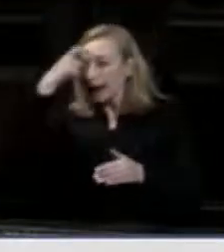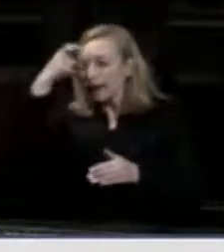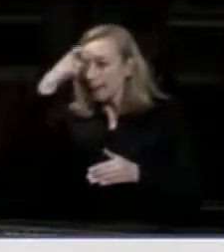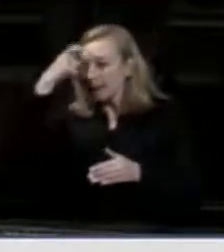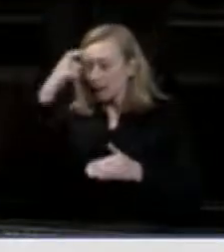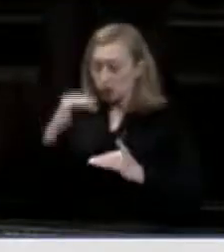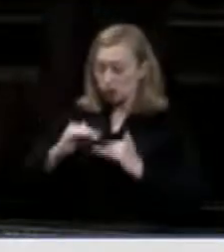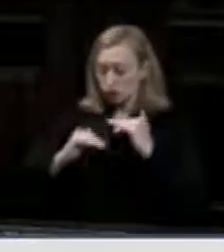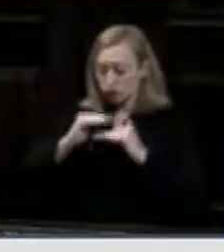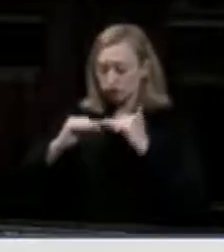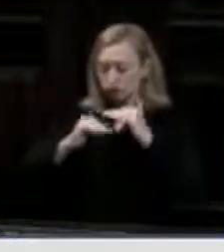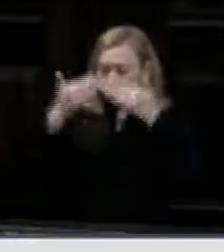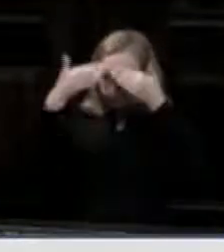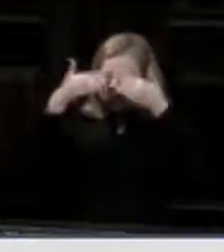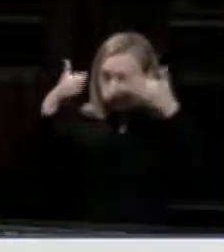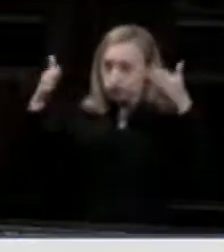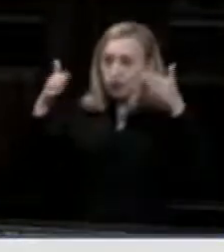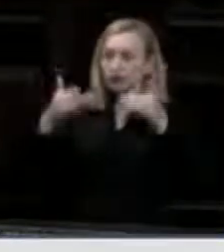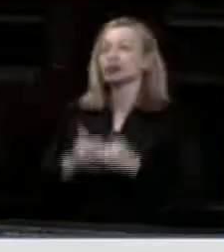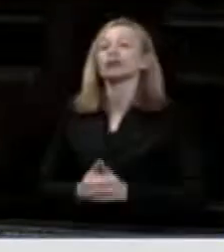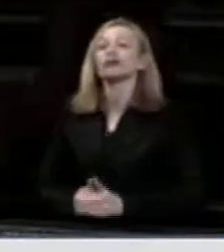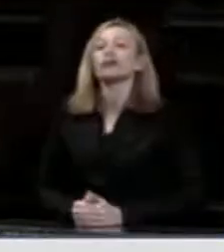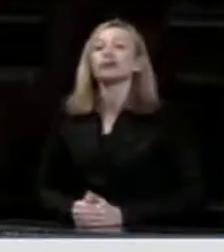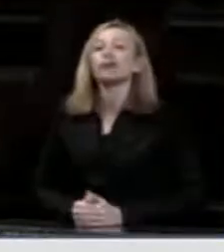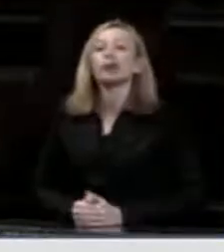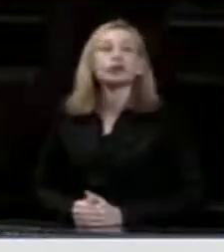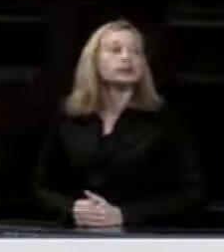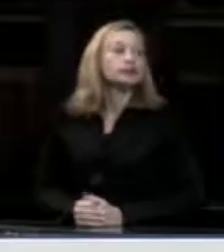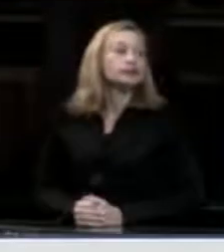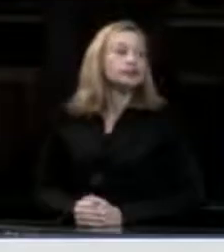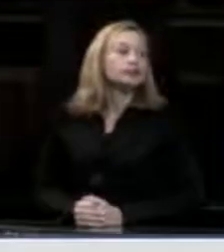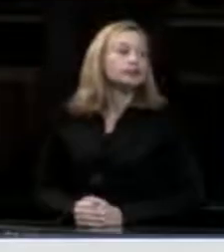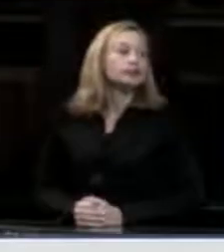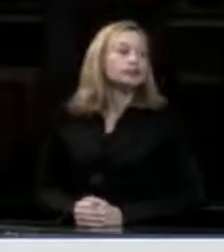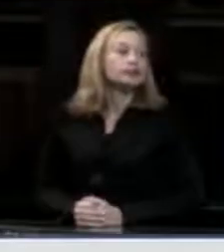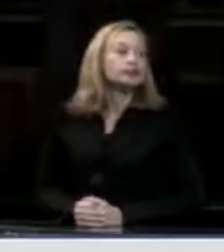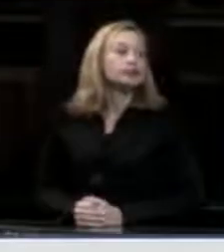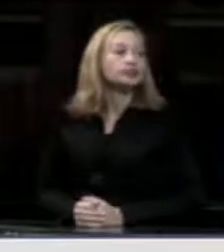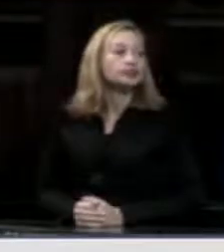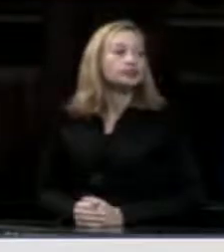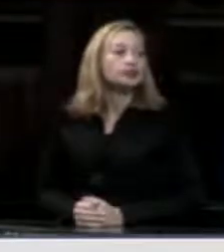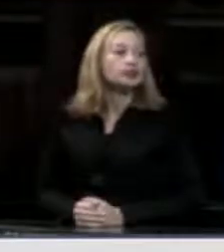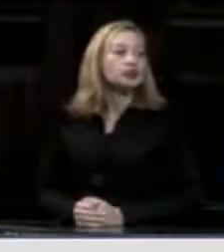mentes para que paire